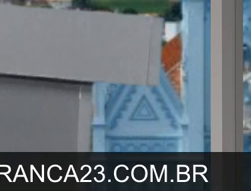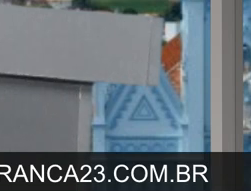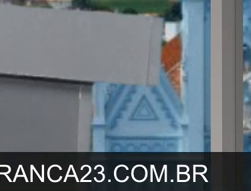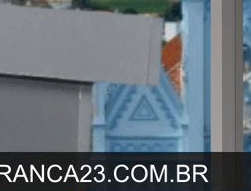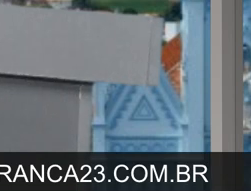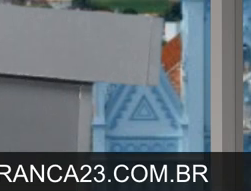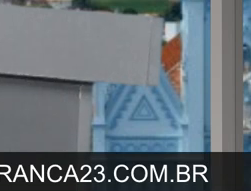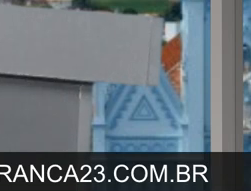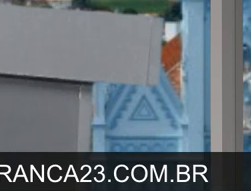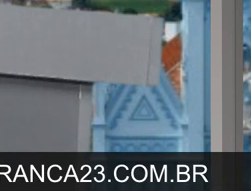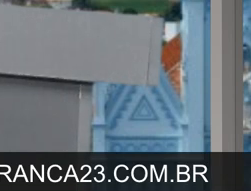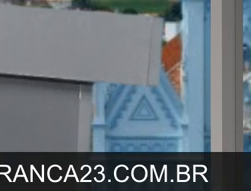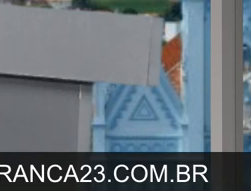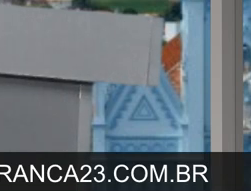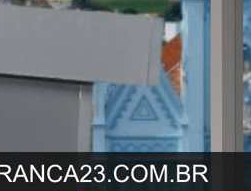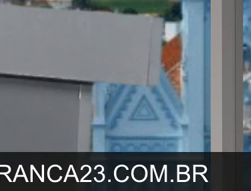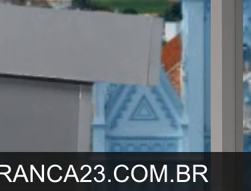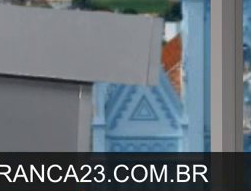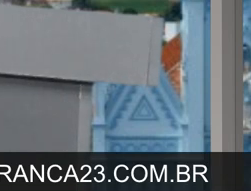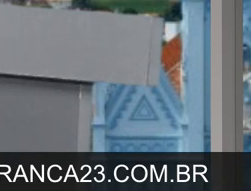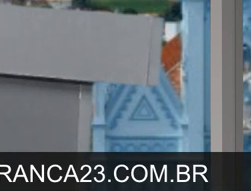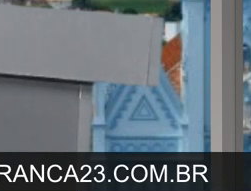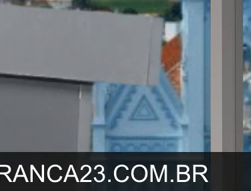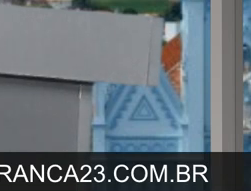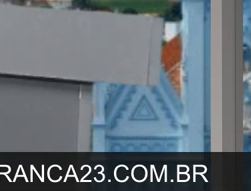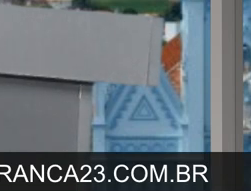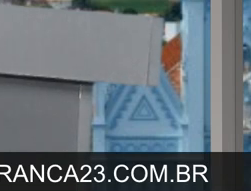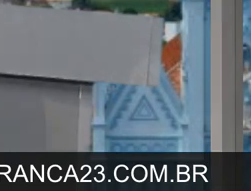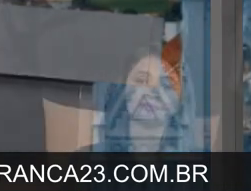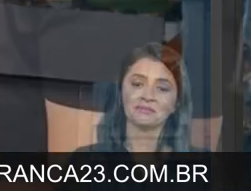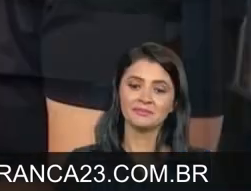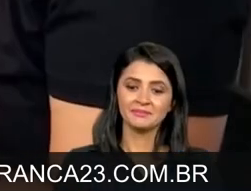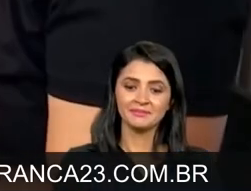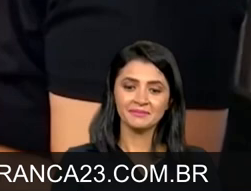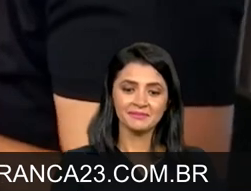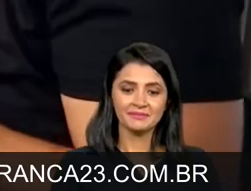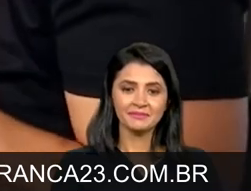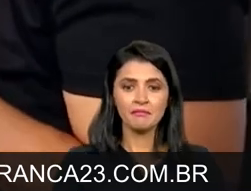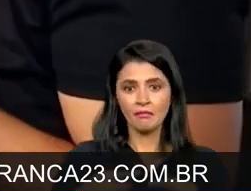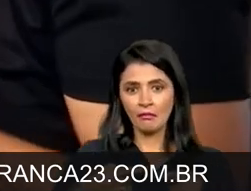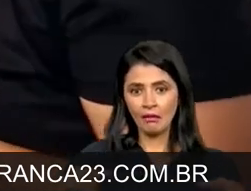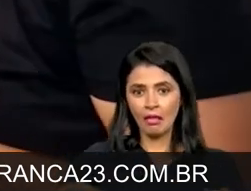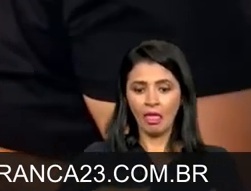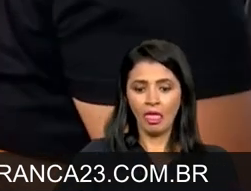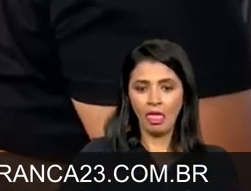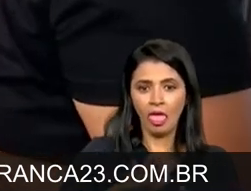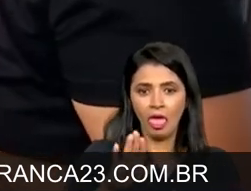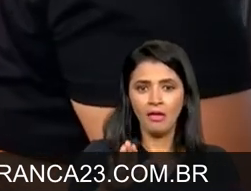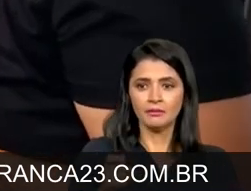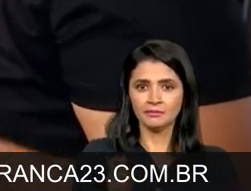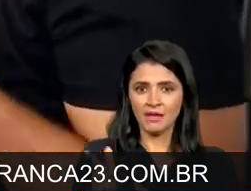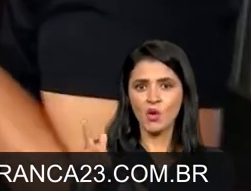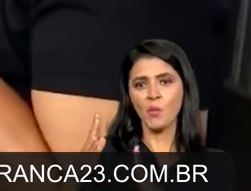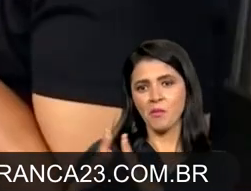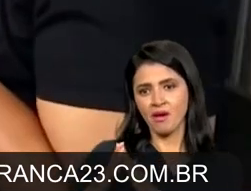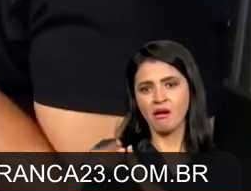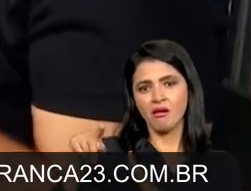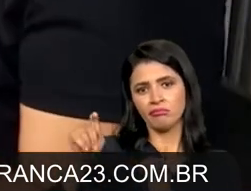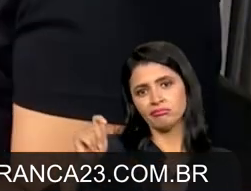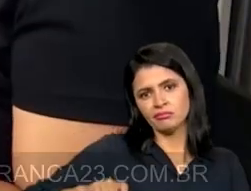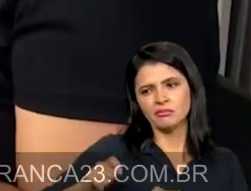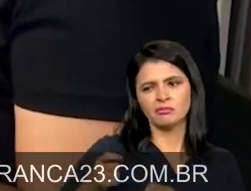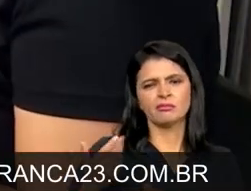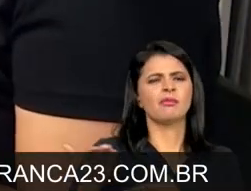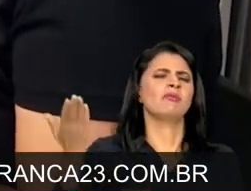em disputa aí entre os comerciantes, veja só. Os boletos e extratos do financiamento do imóvel agora são